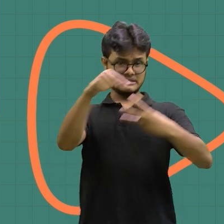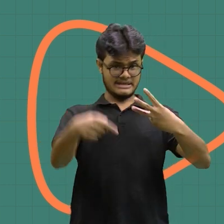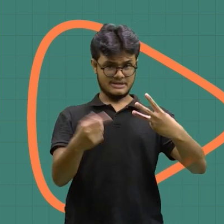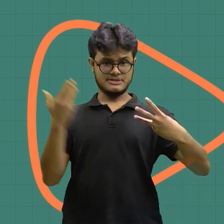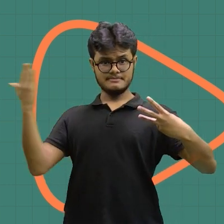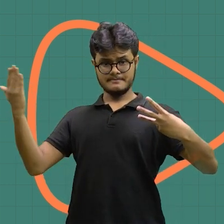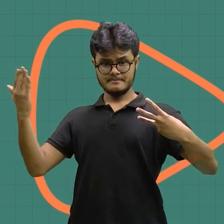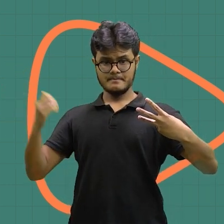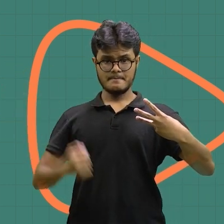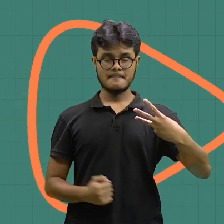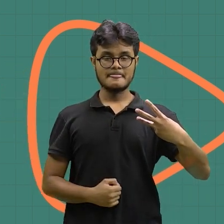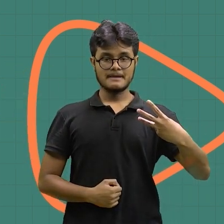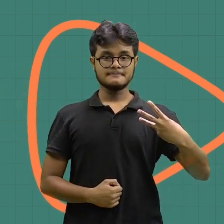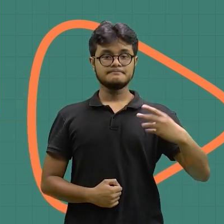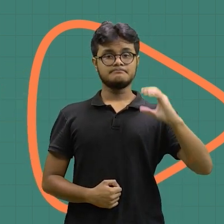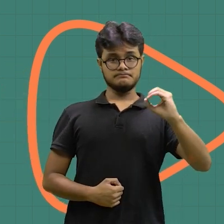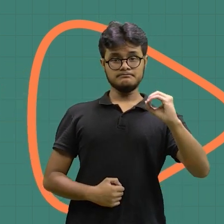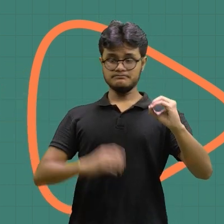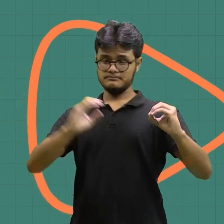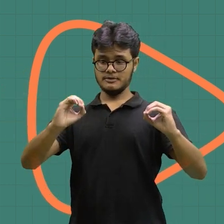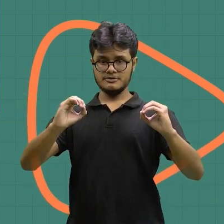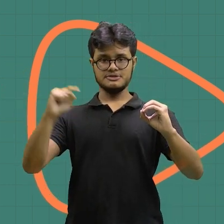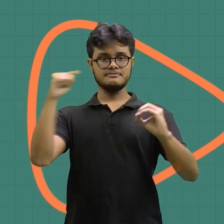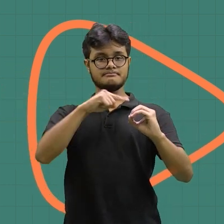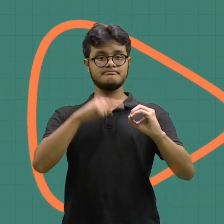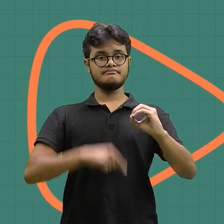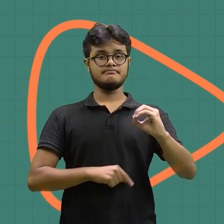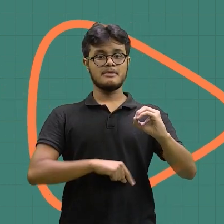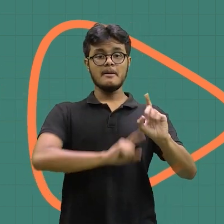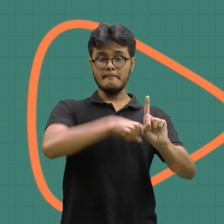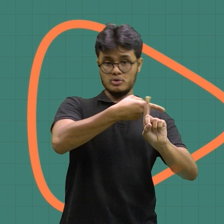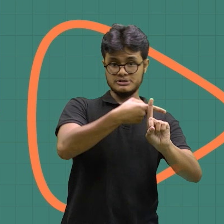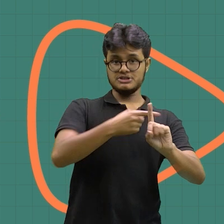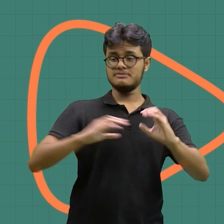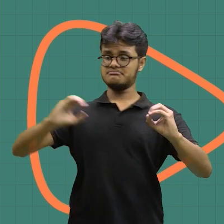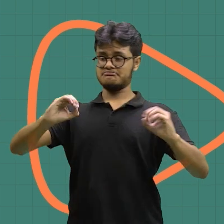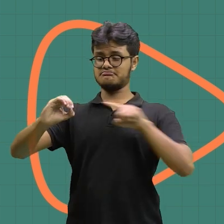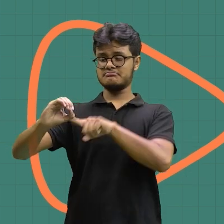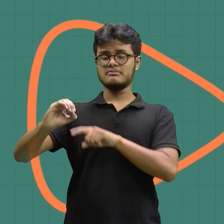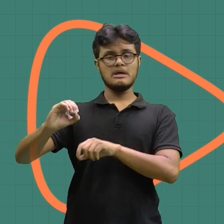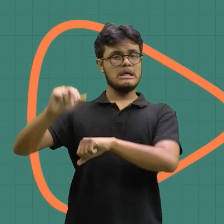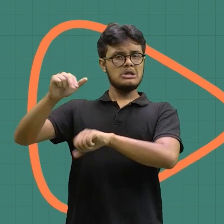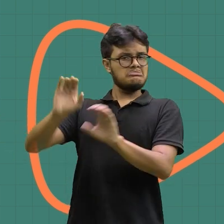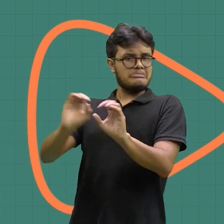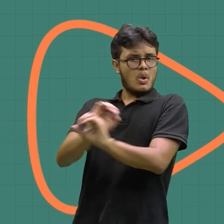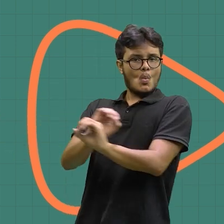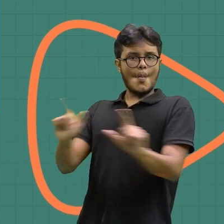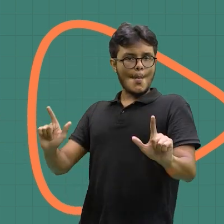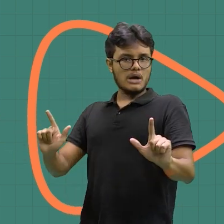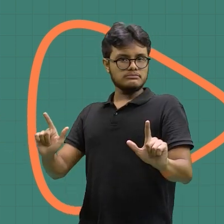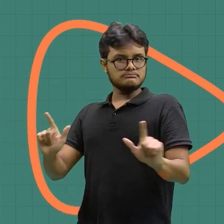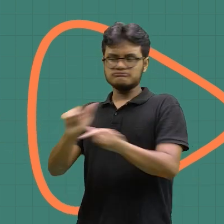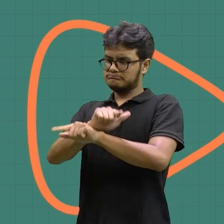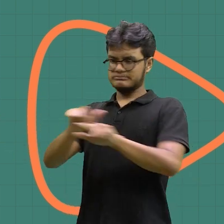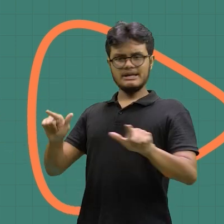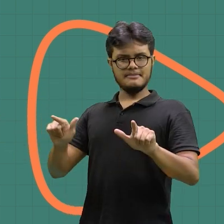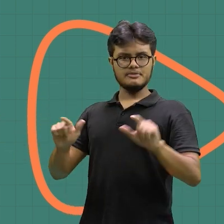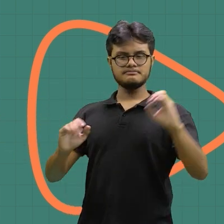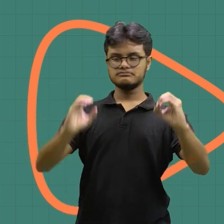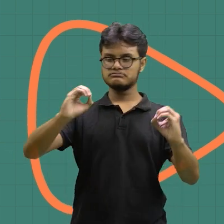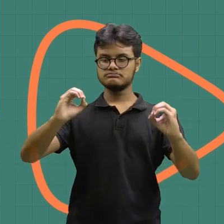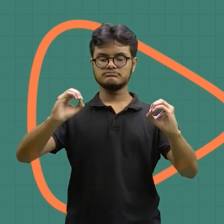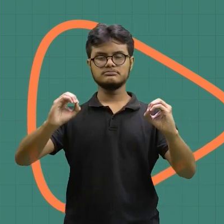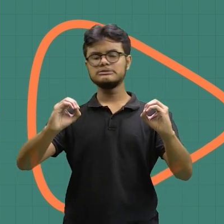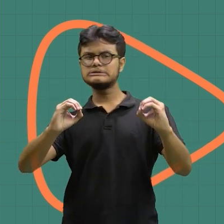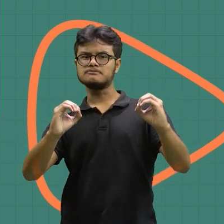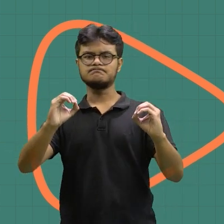tela 2 corpos carregados, um está positivo e o outro aqui está neutro. Esse corpo neutro significa que as